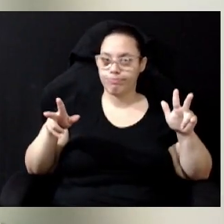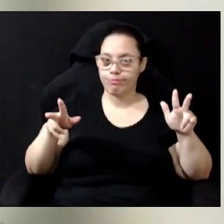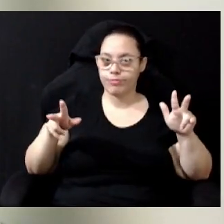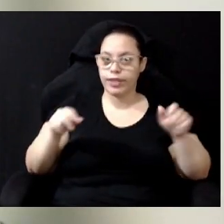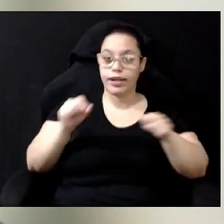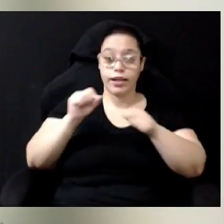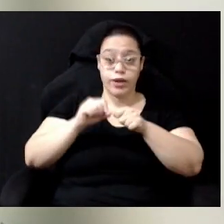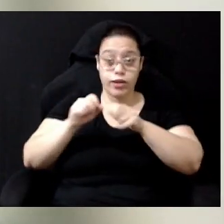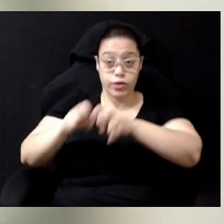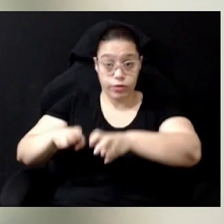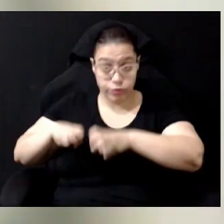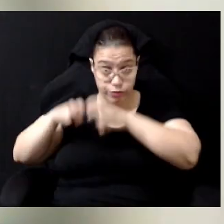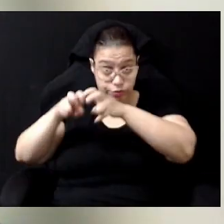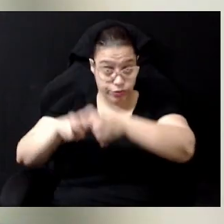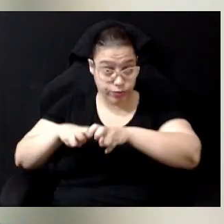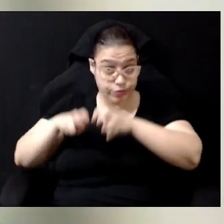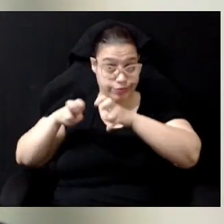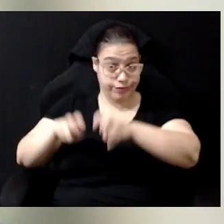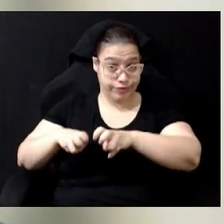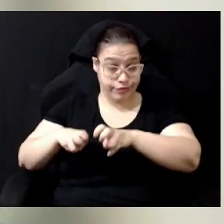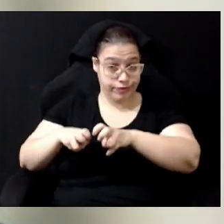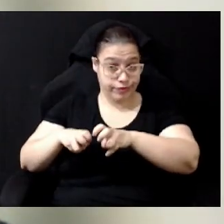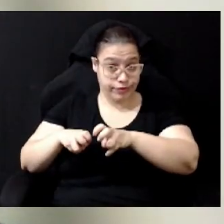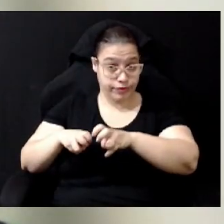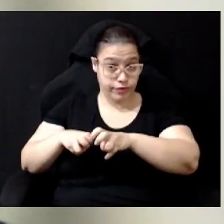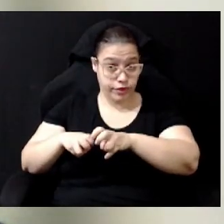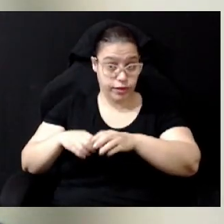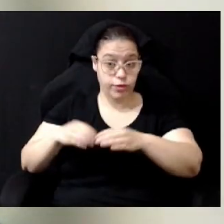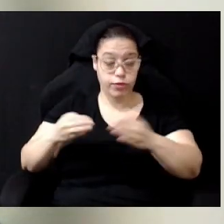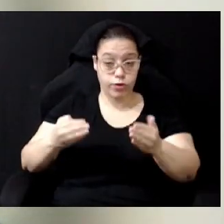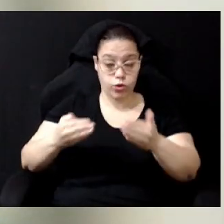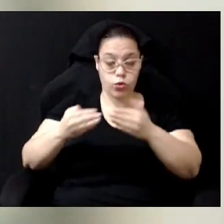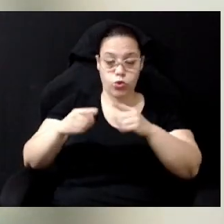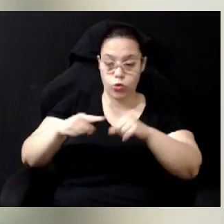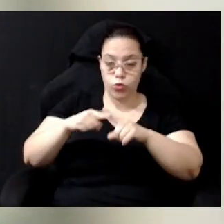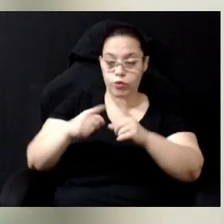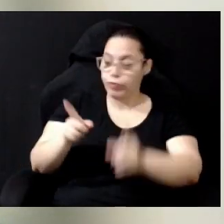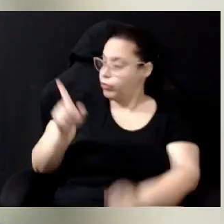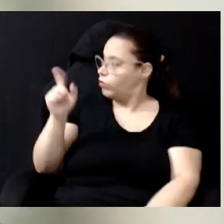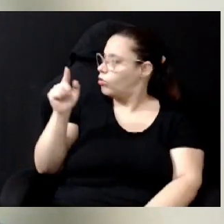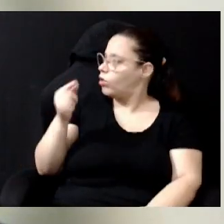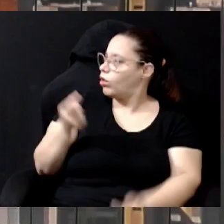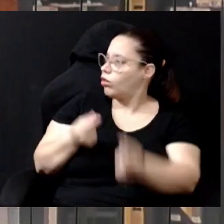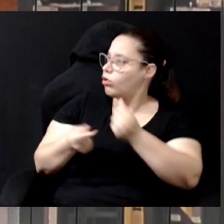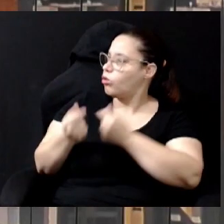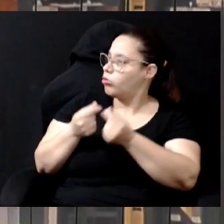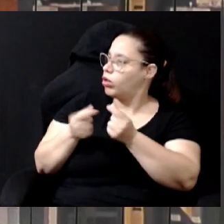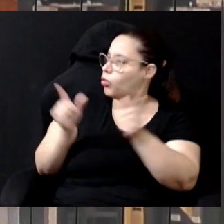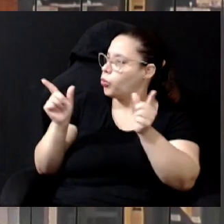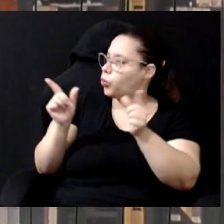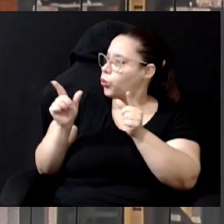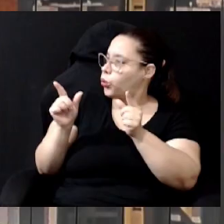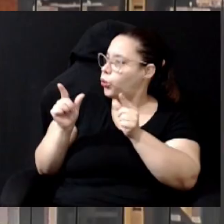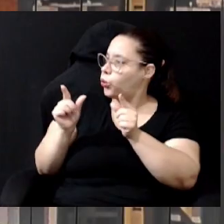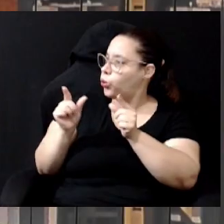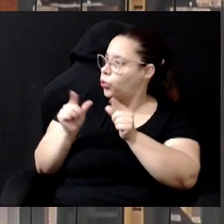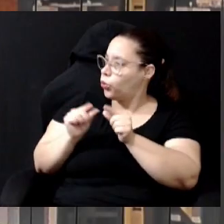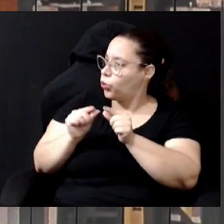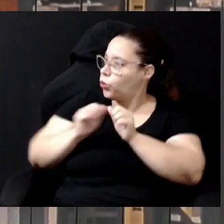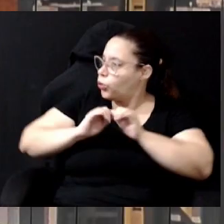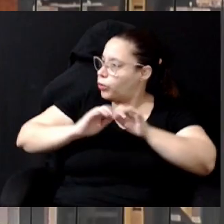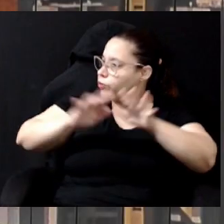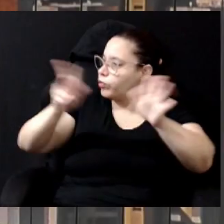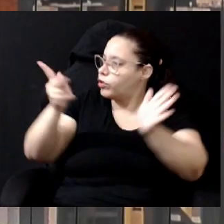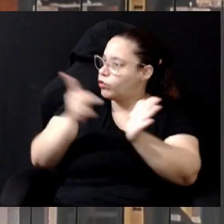que pretendem ingressar em alguns mercados mais competitivos. Essa economia, né, essa redução de emissão,